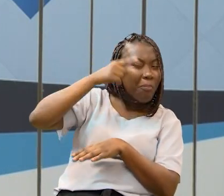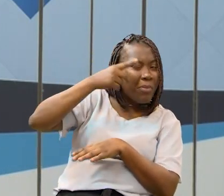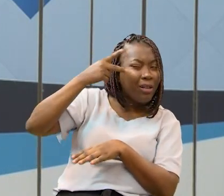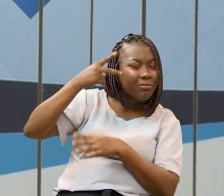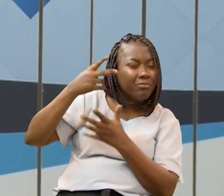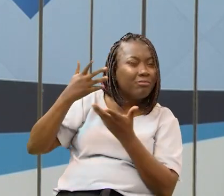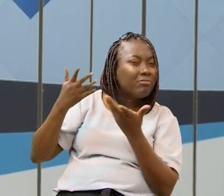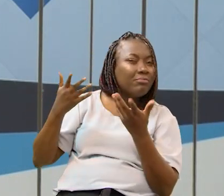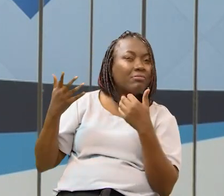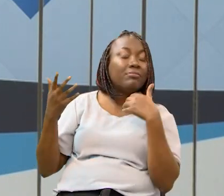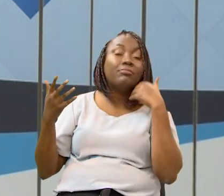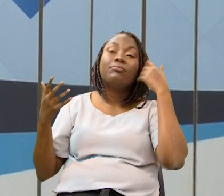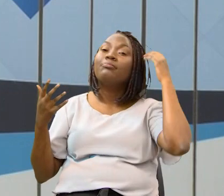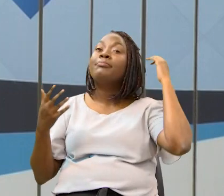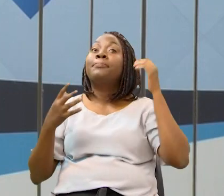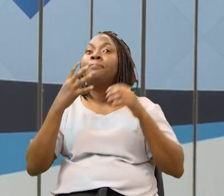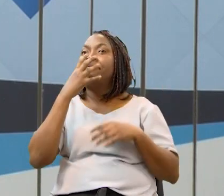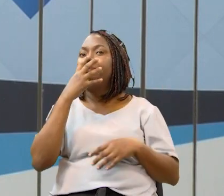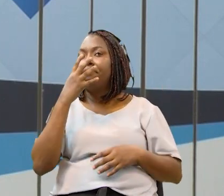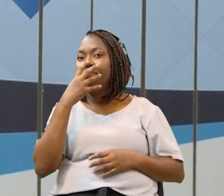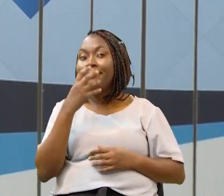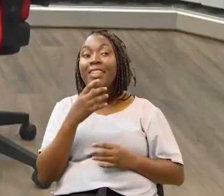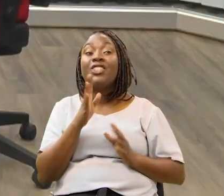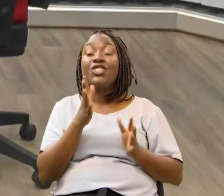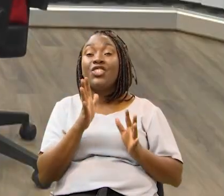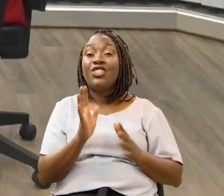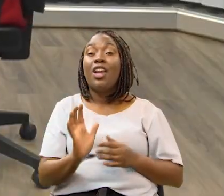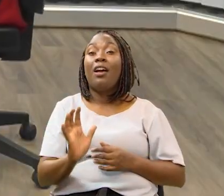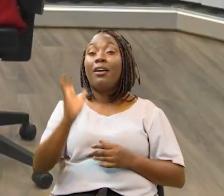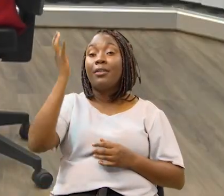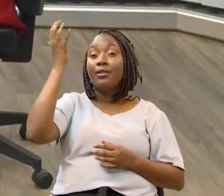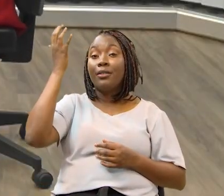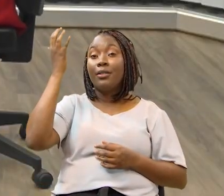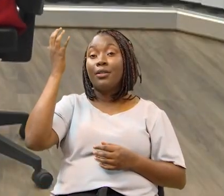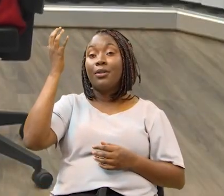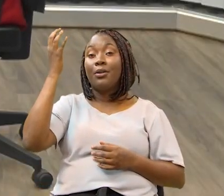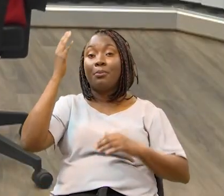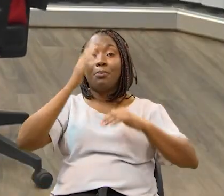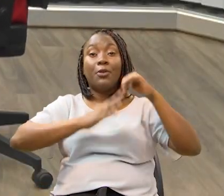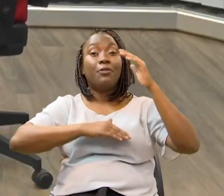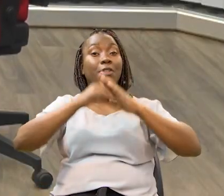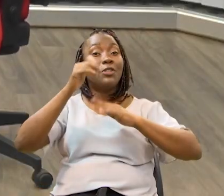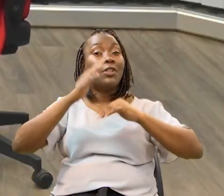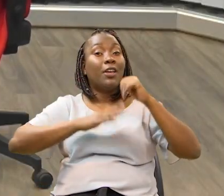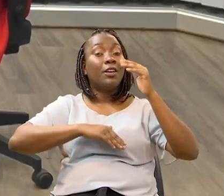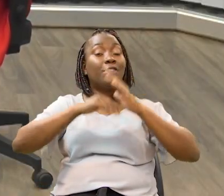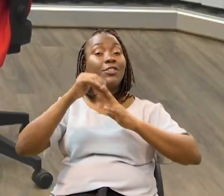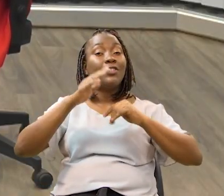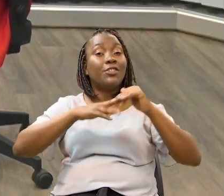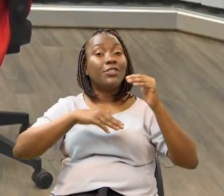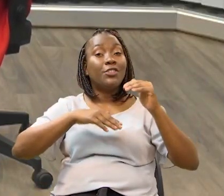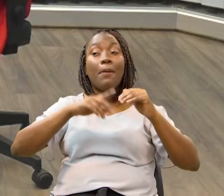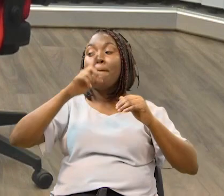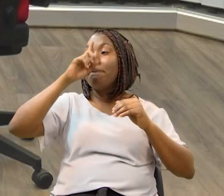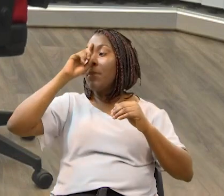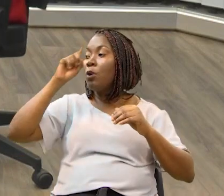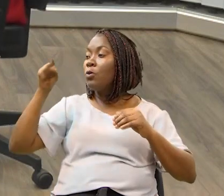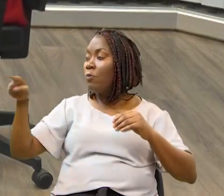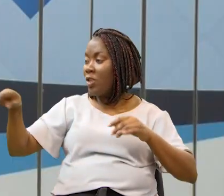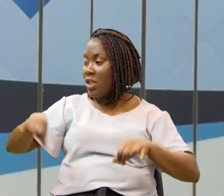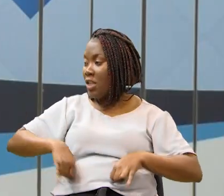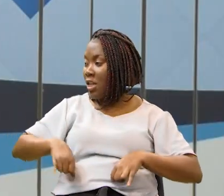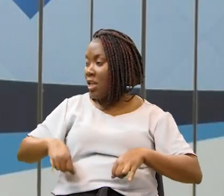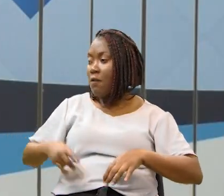causa? Impressionante. Né? Mas ou já teve, né, profissionais Sim. que mandou a